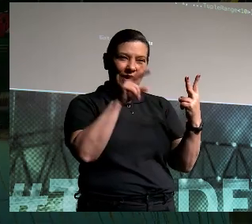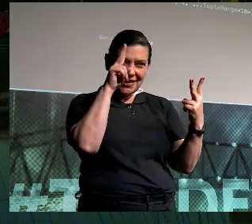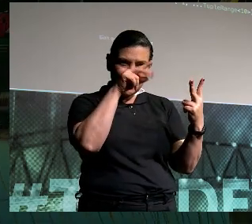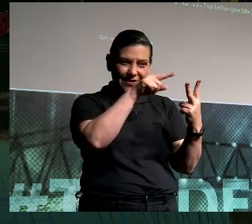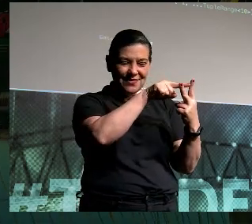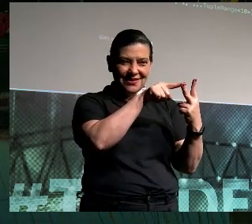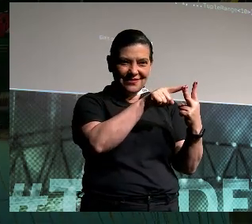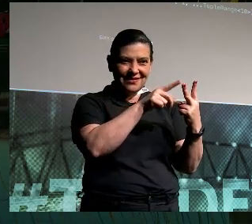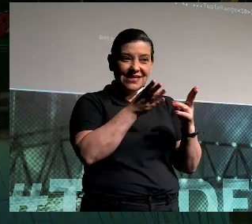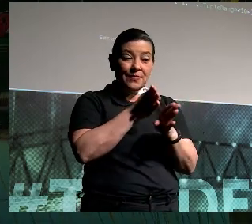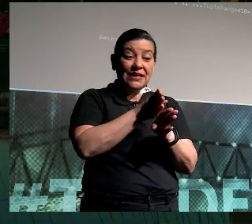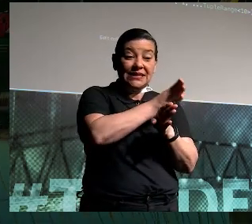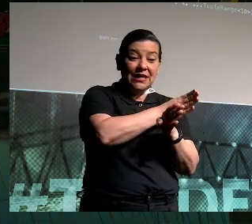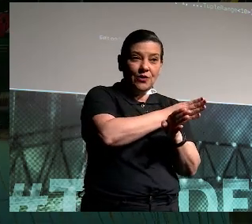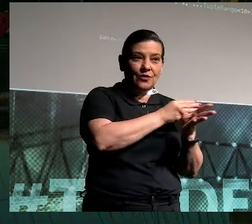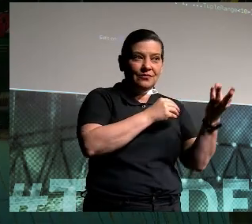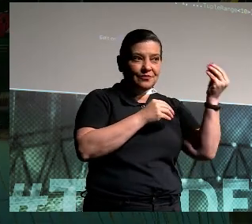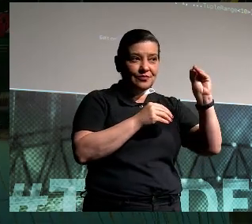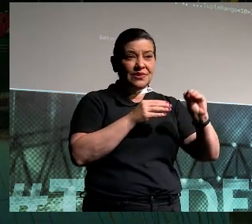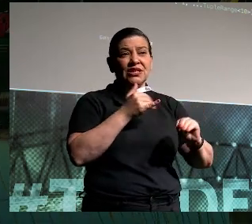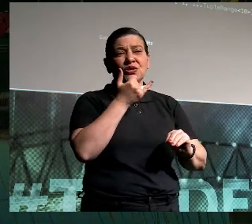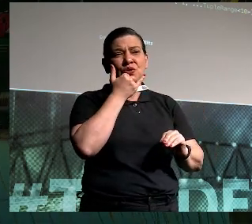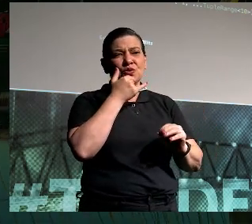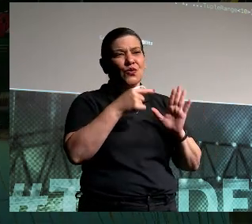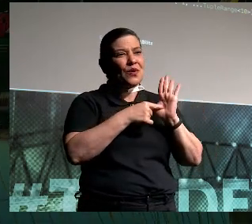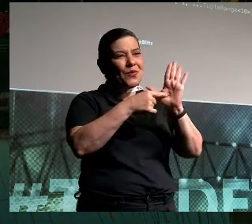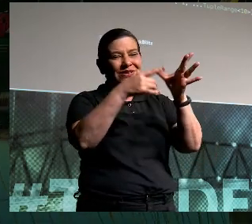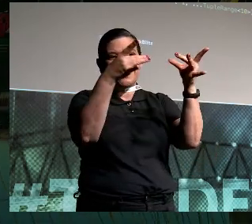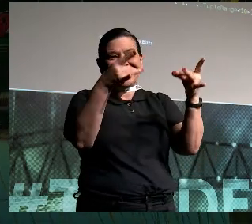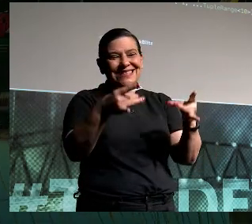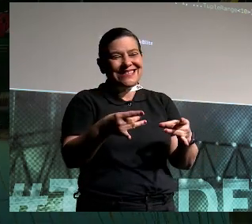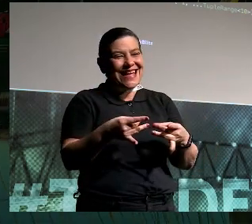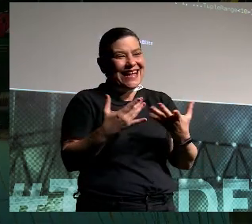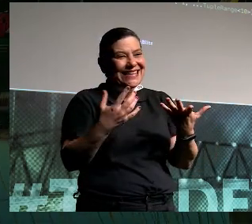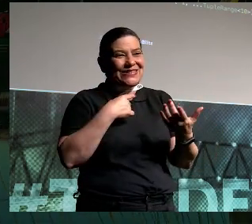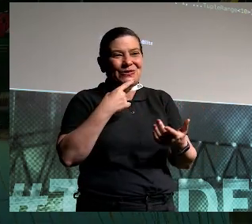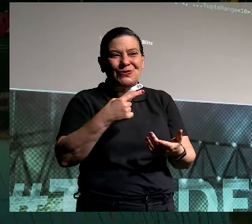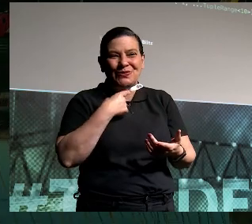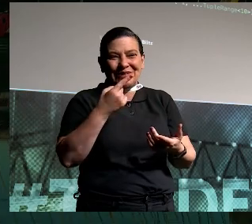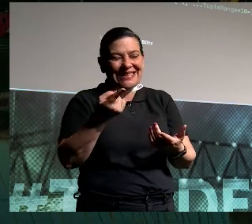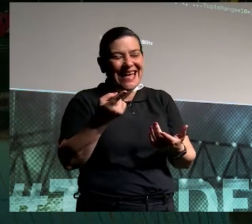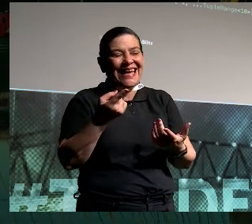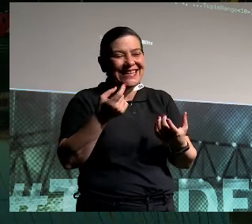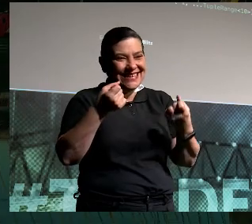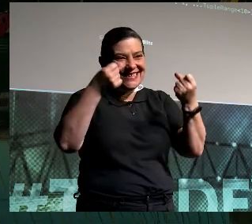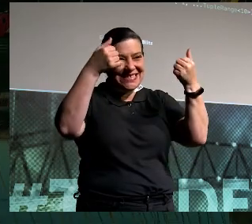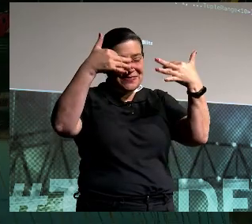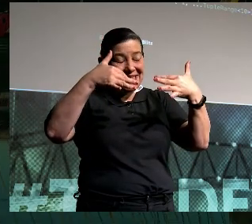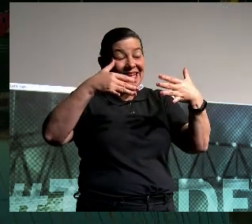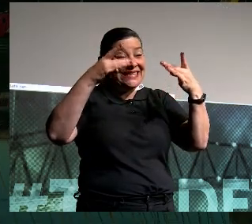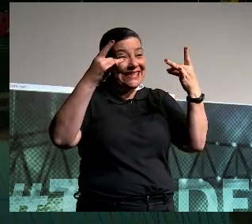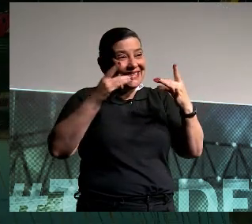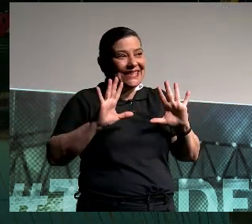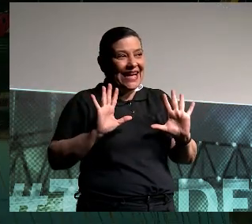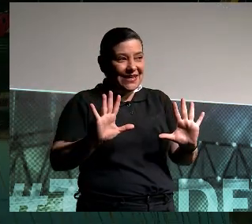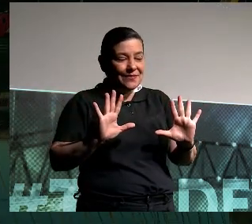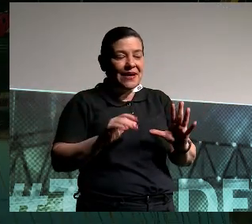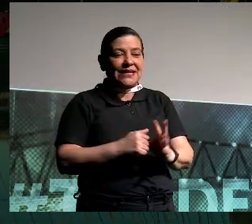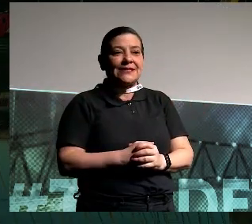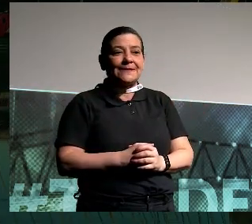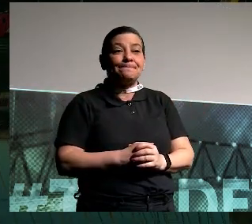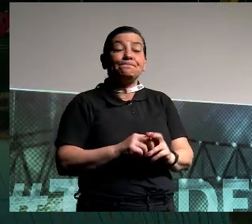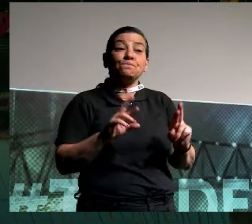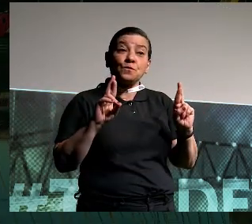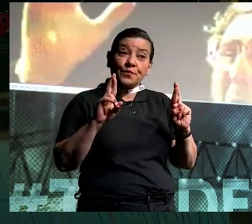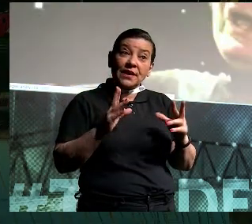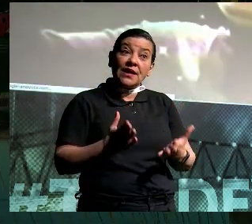cara anterior. E me desculpa, eu não tive tempo para mostrar no detalhe aqui todas as coisas dessa sintaxe, mas eu